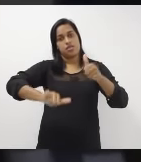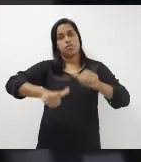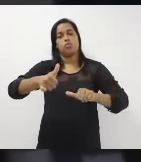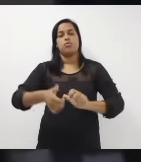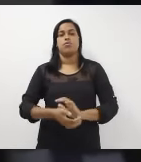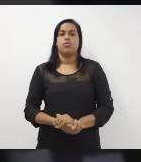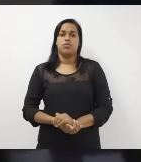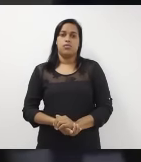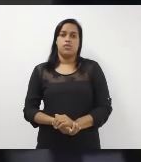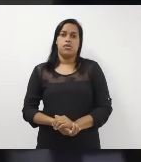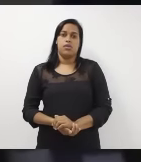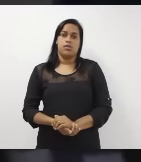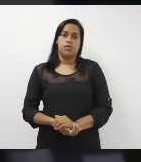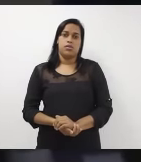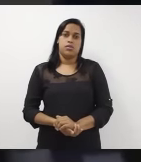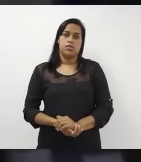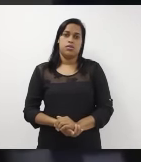trânsito.